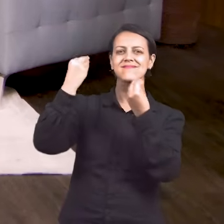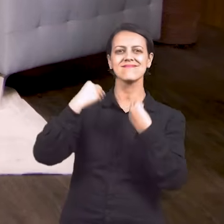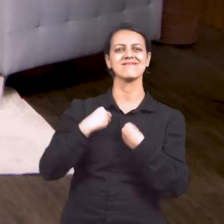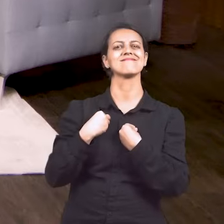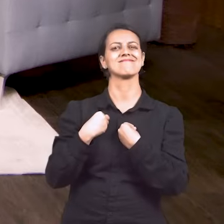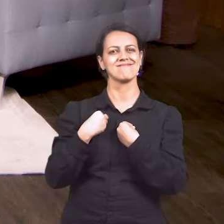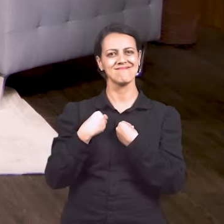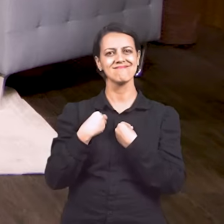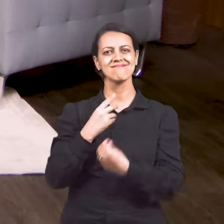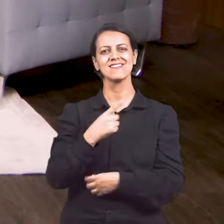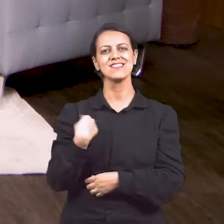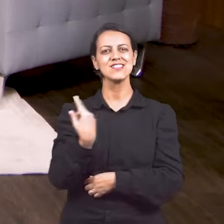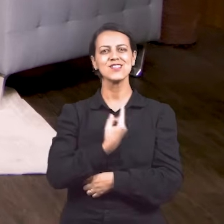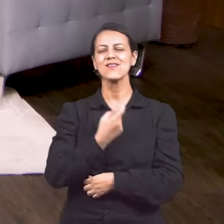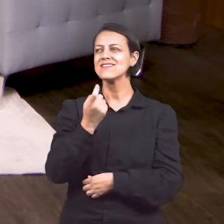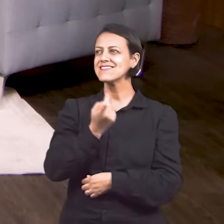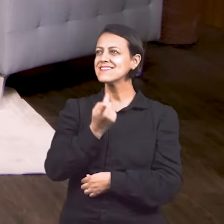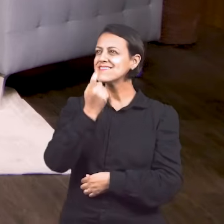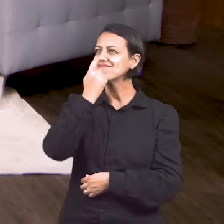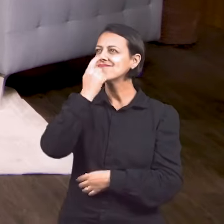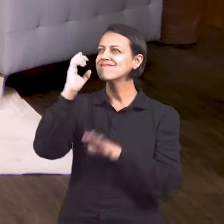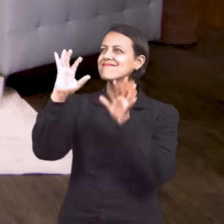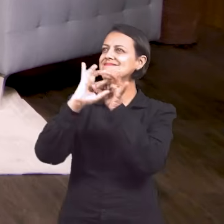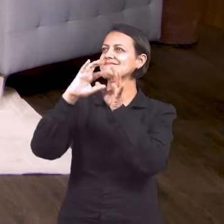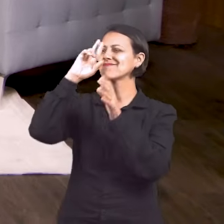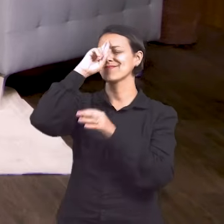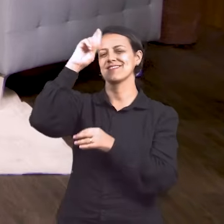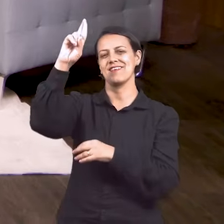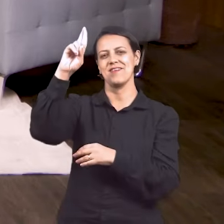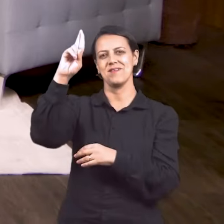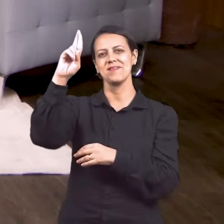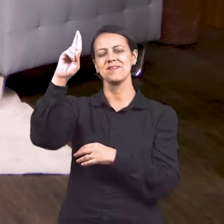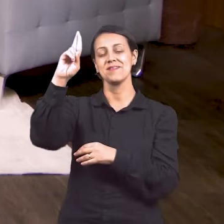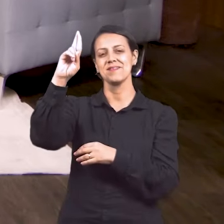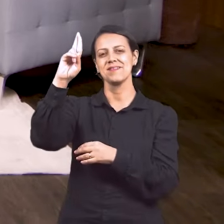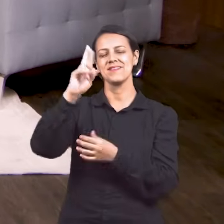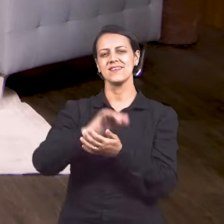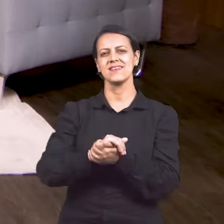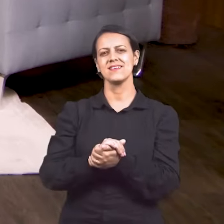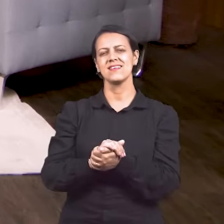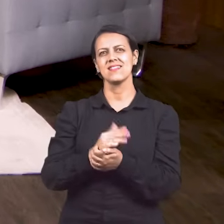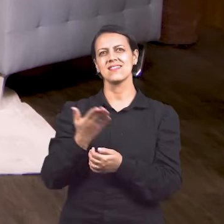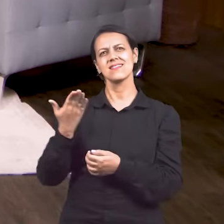que o Senhor deixou para estreitar a nossa intimidade com o Senhor.